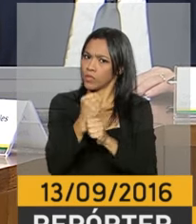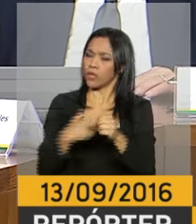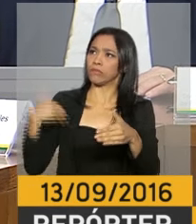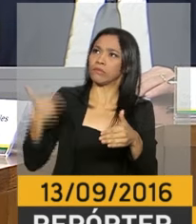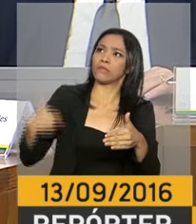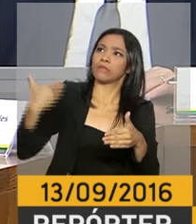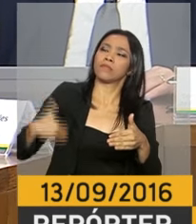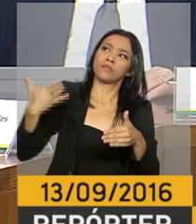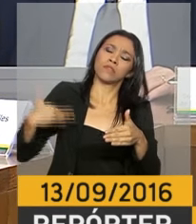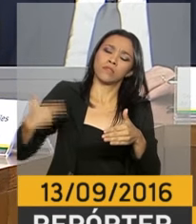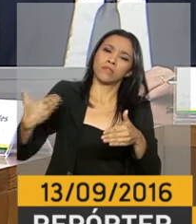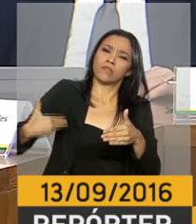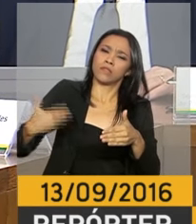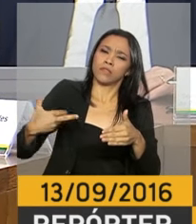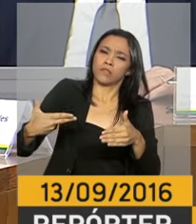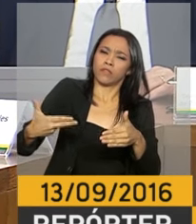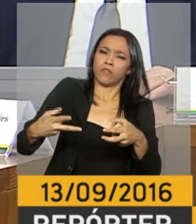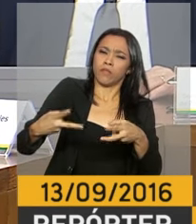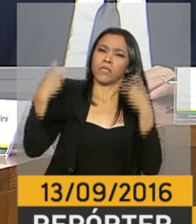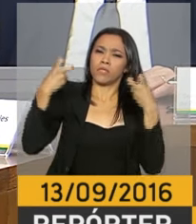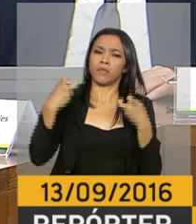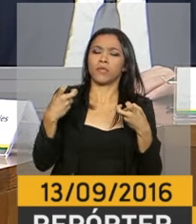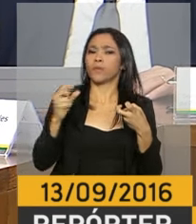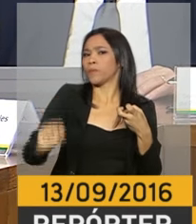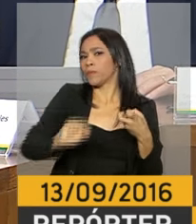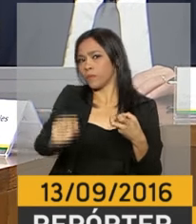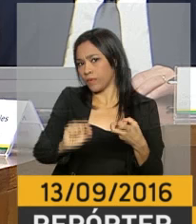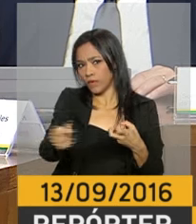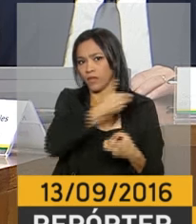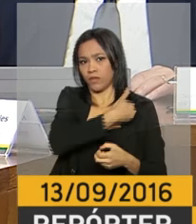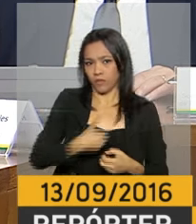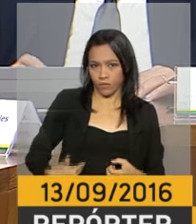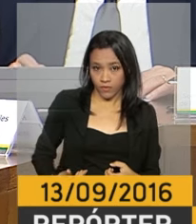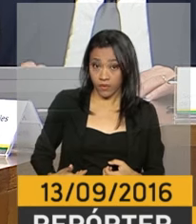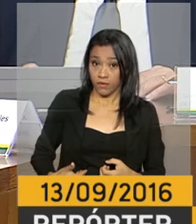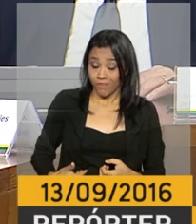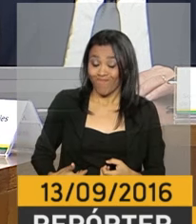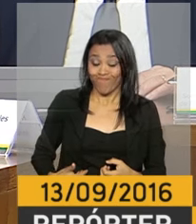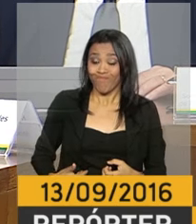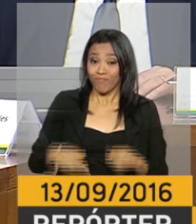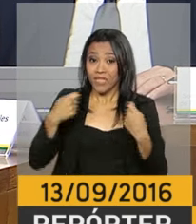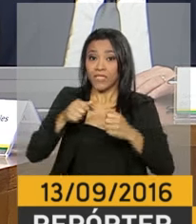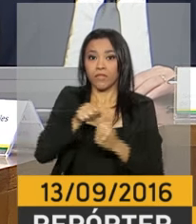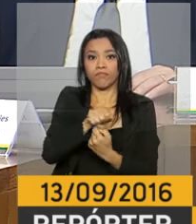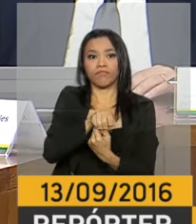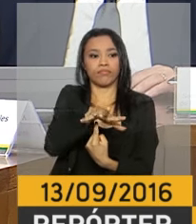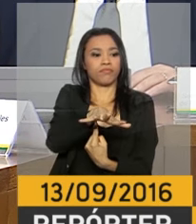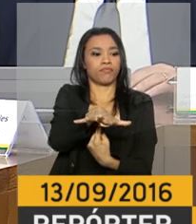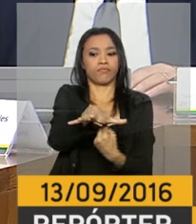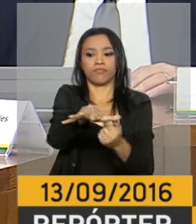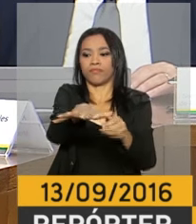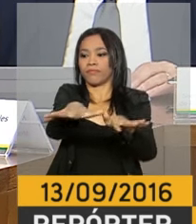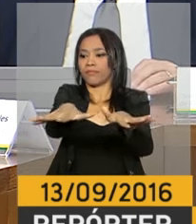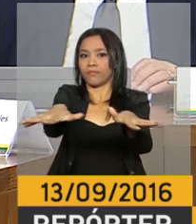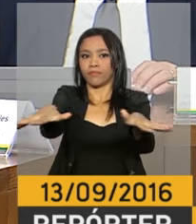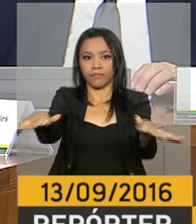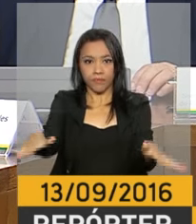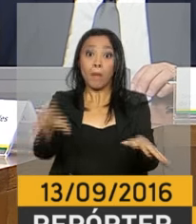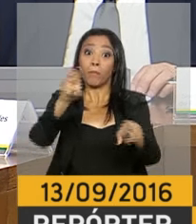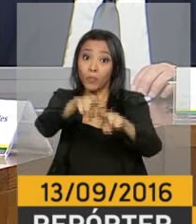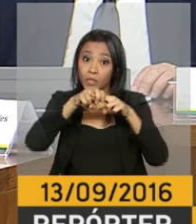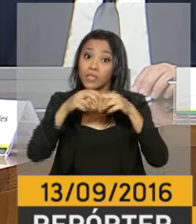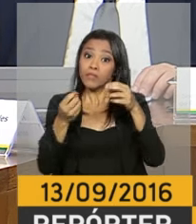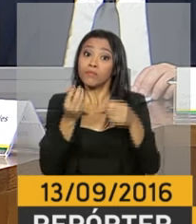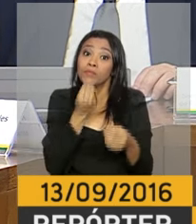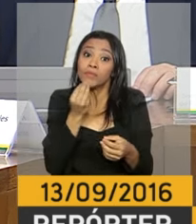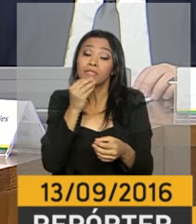que nós fomos verificando que o estado foi verificando é que era preciso descentralizar e daí é que nasceram as autarquias né